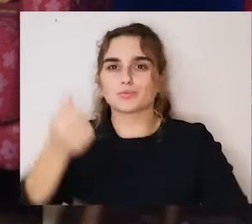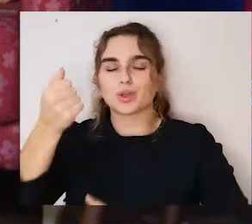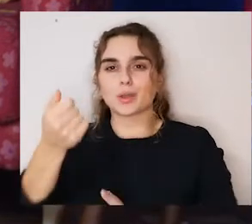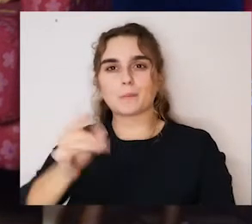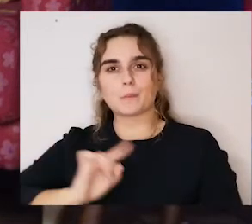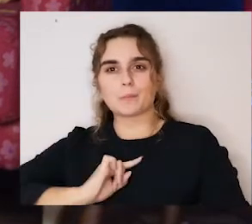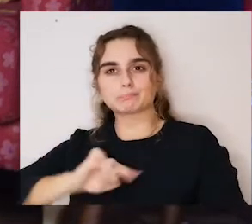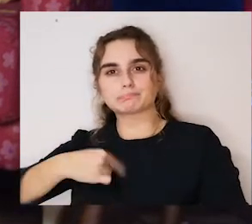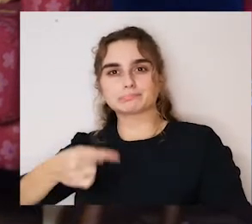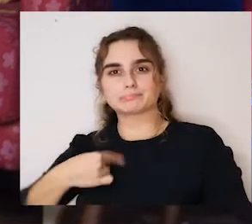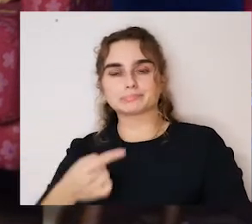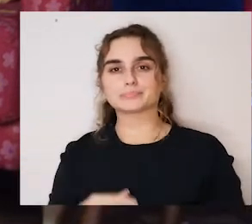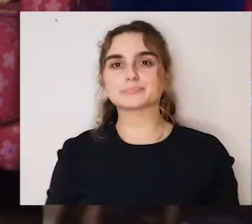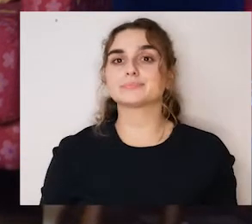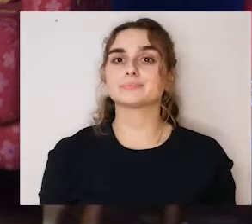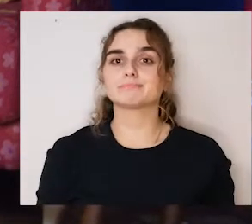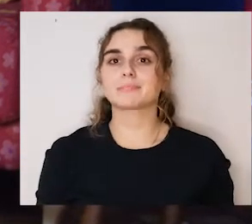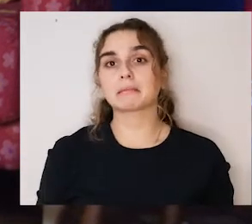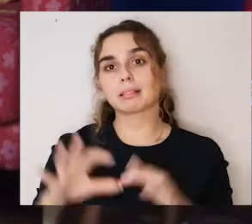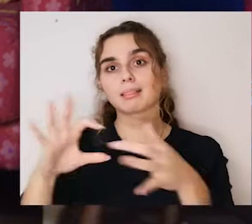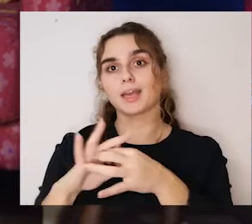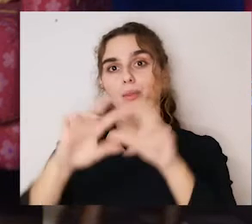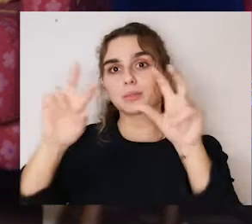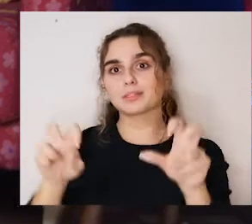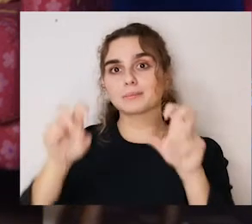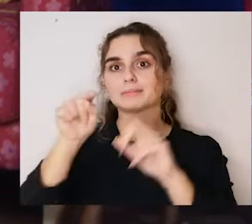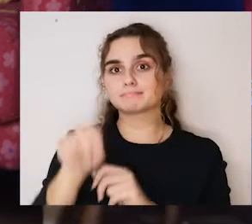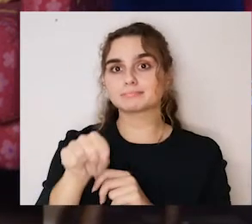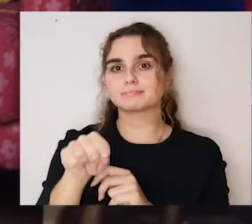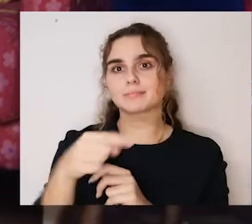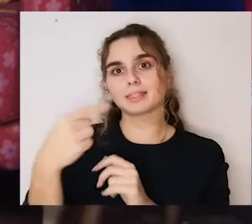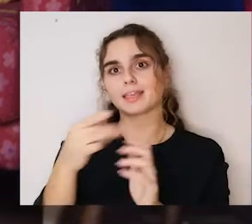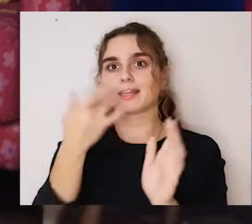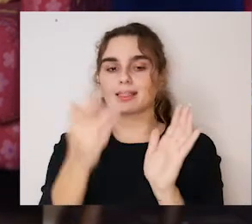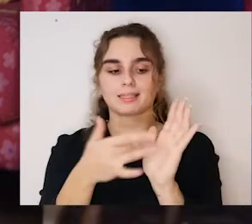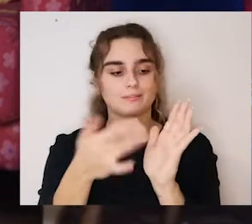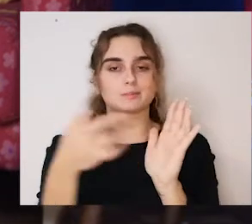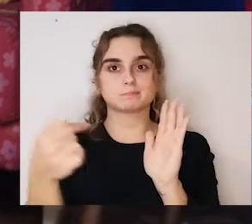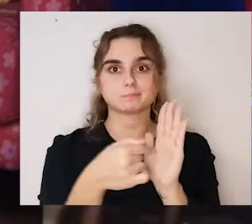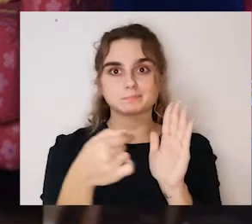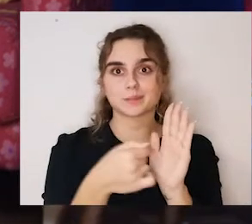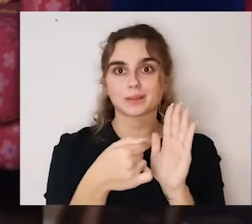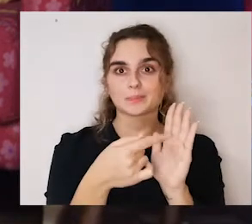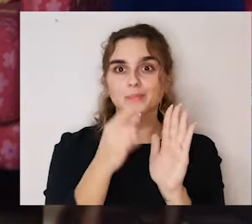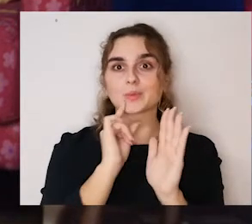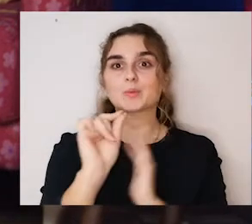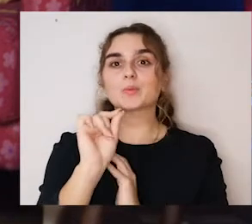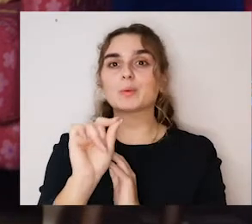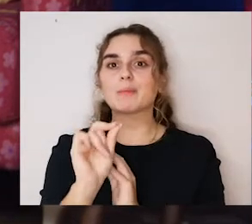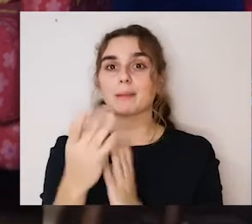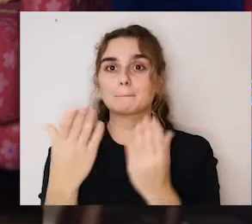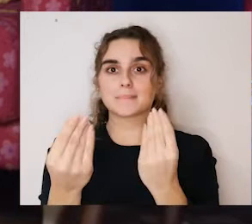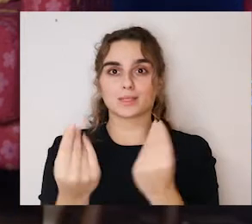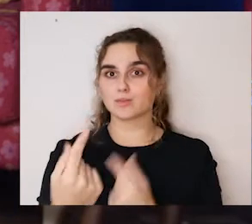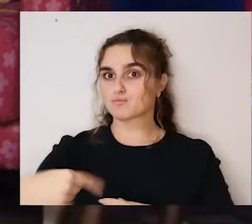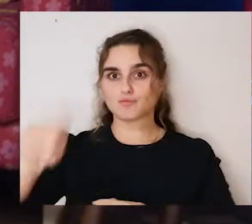somos. E dentro desse tema, chega este livro, que se chama Não Tenhas